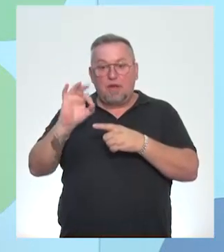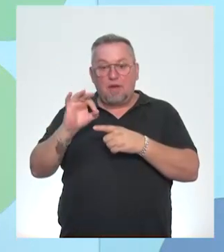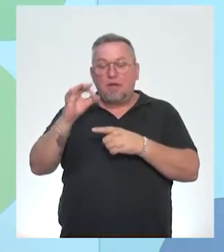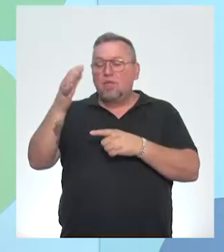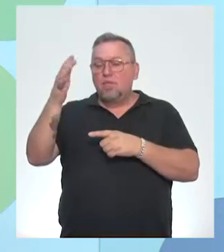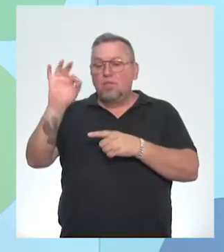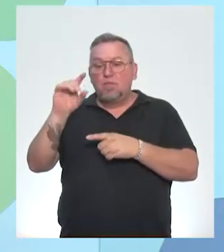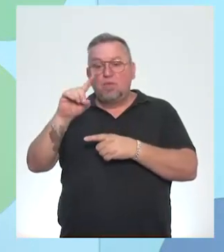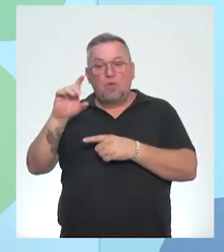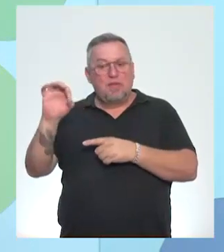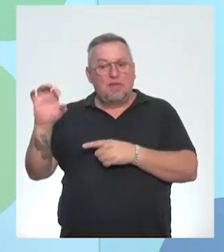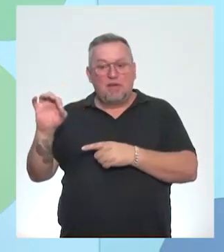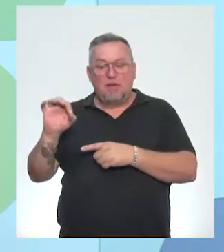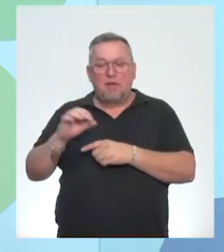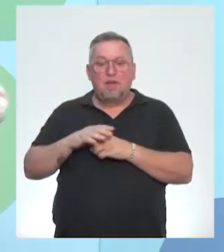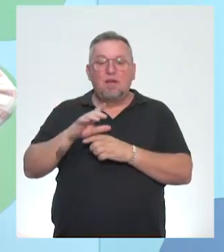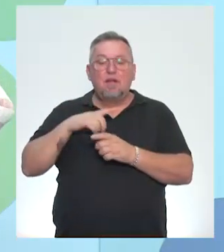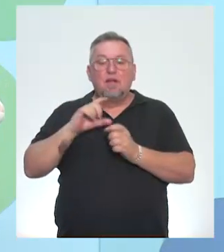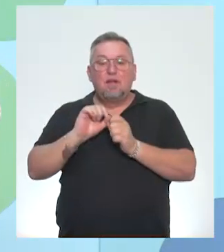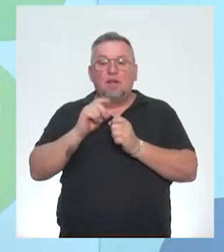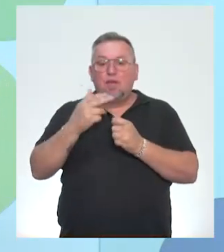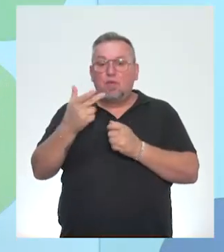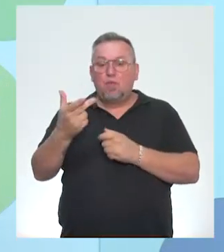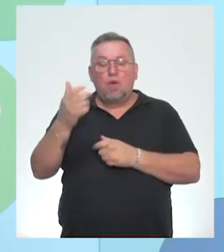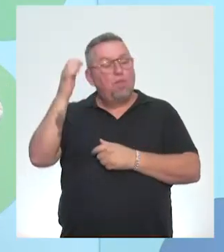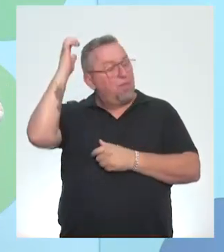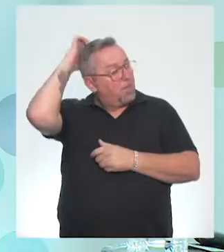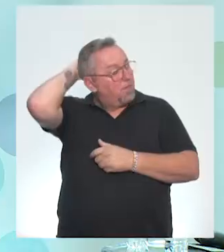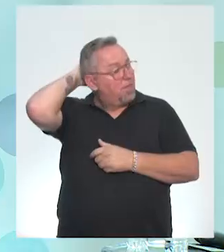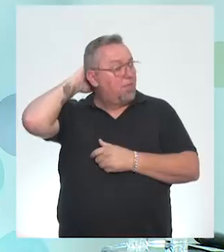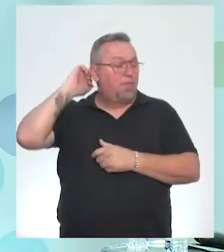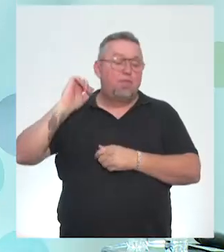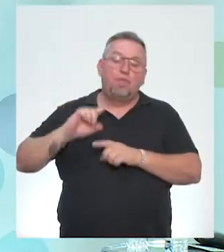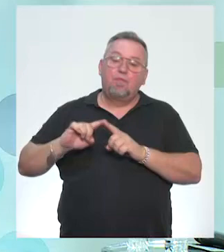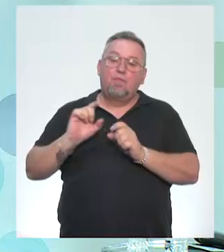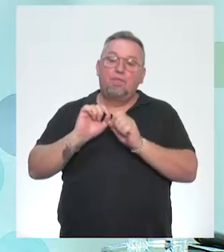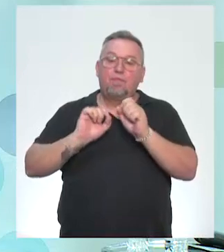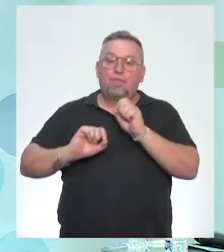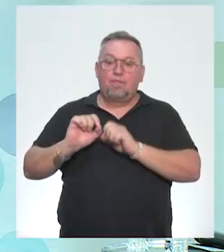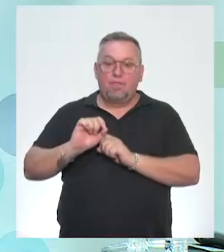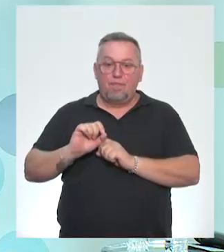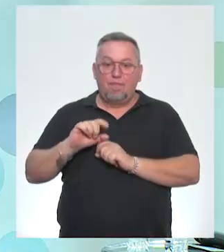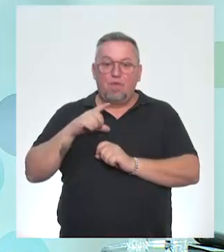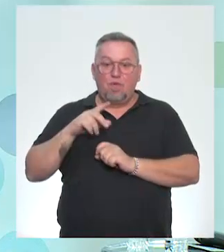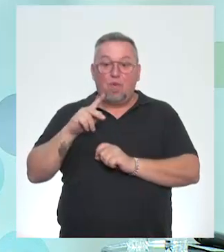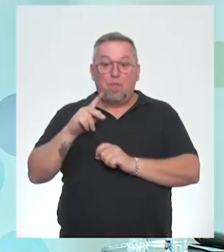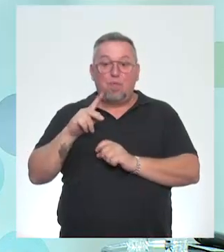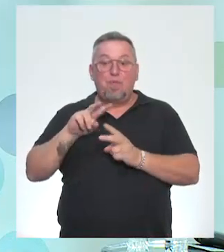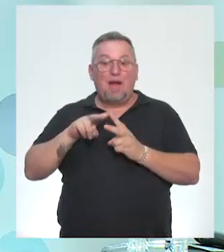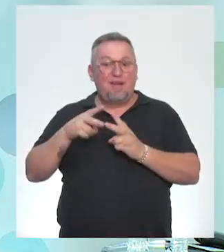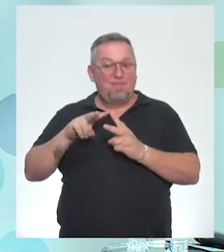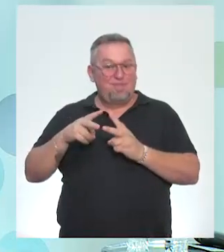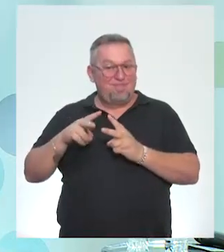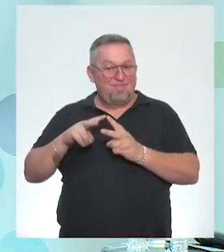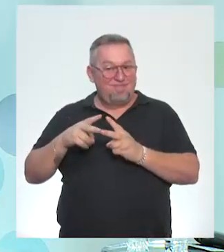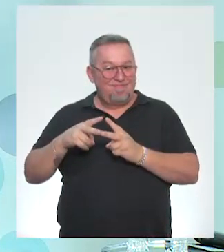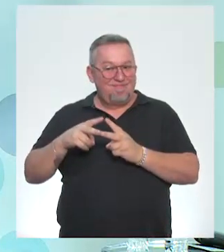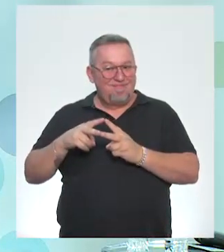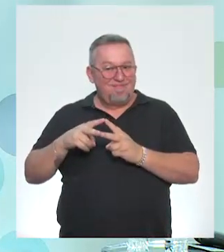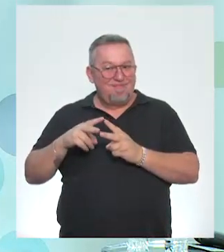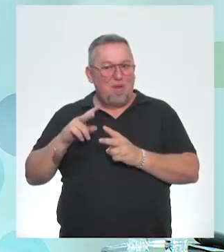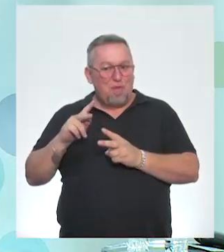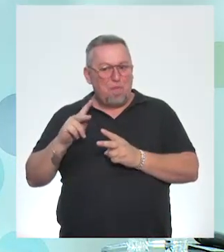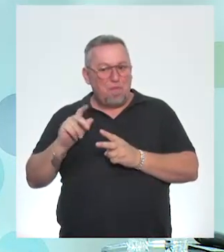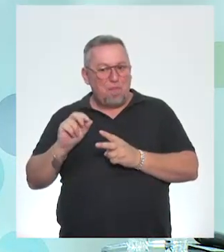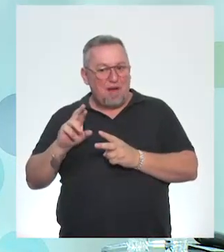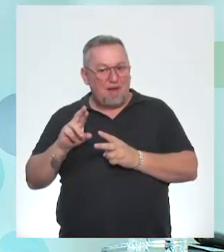e embaixo por 100. Então, tem que ser sempre igual, né? Para ser simplório, você só pode cortar parzinho, né? Isso. Não pode